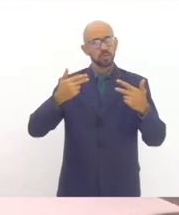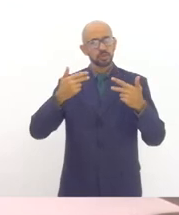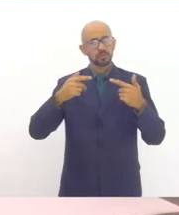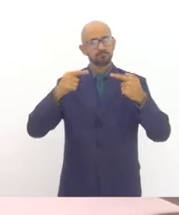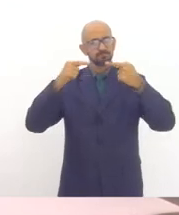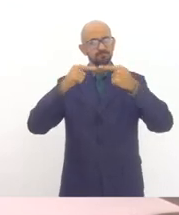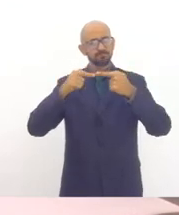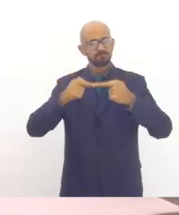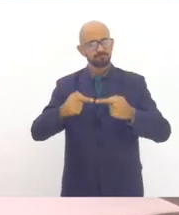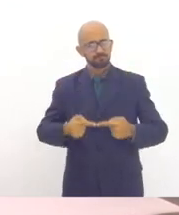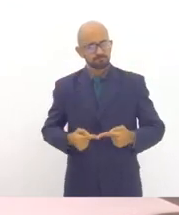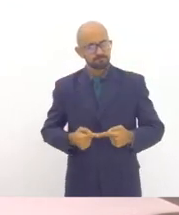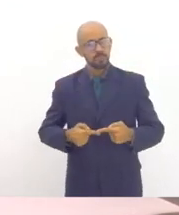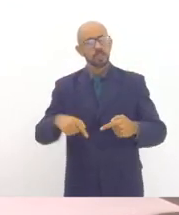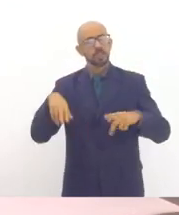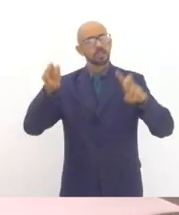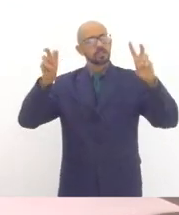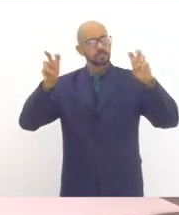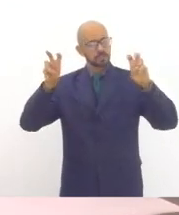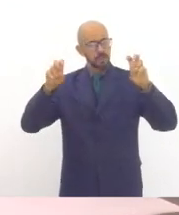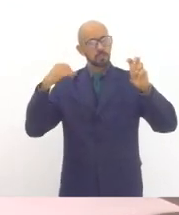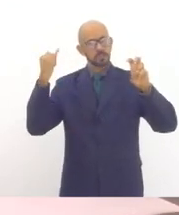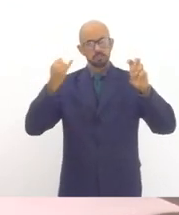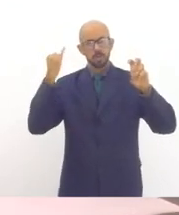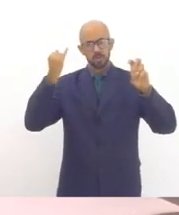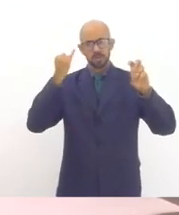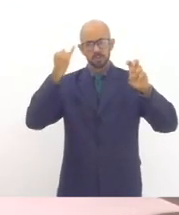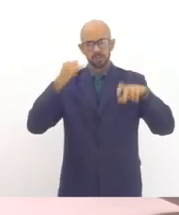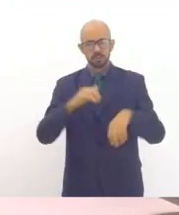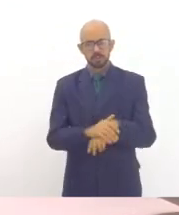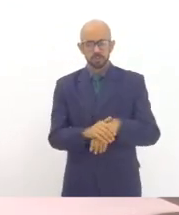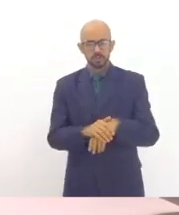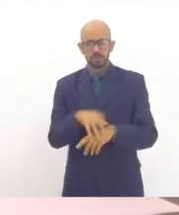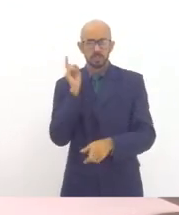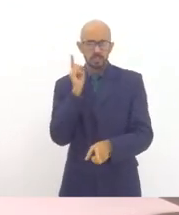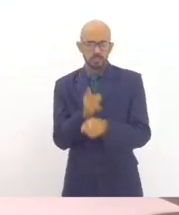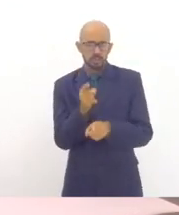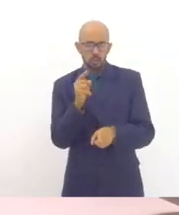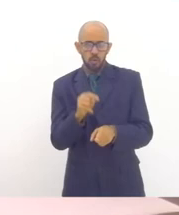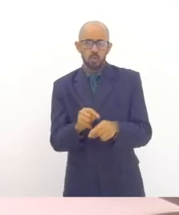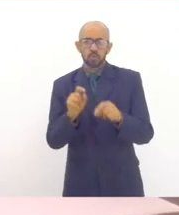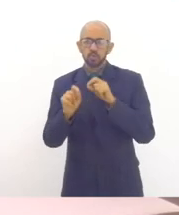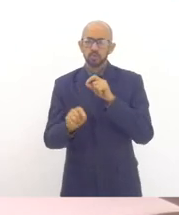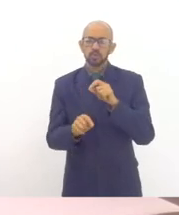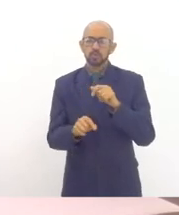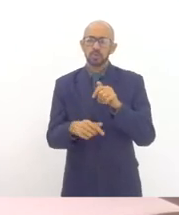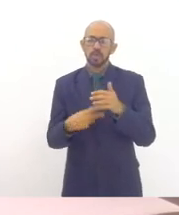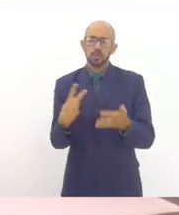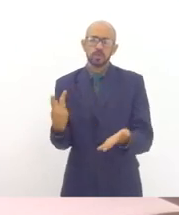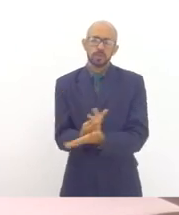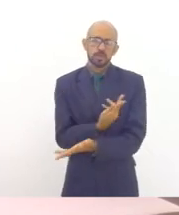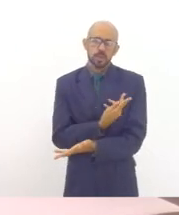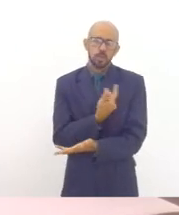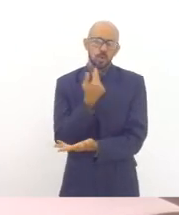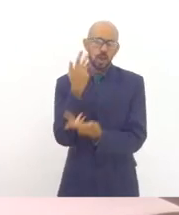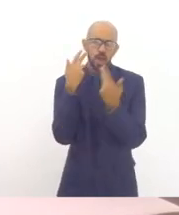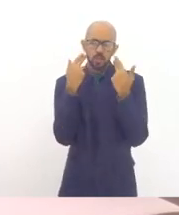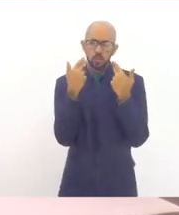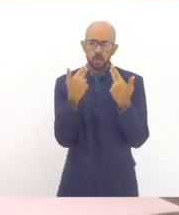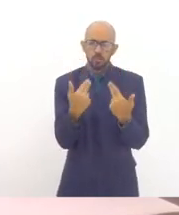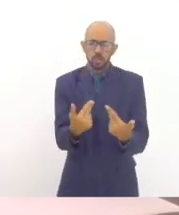e abordar temas importantes. E nesses encontros foram naturalmente, eles foram nos